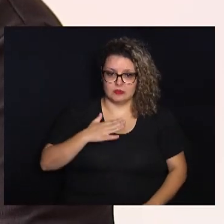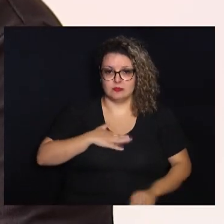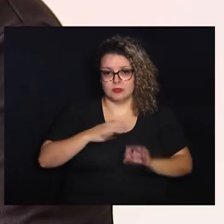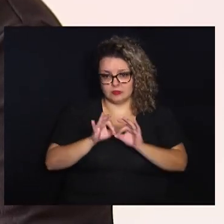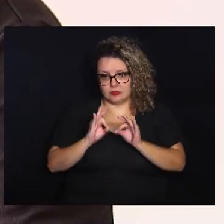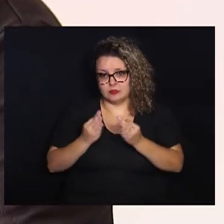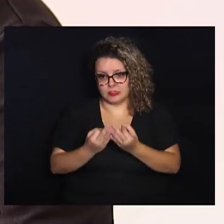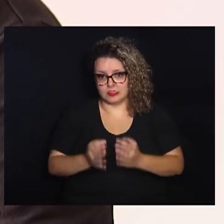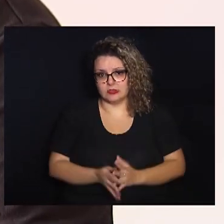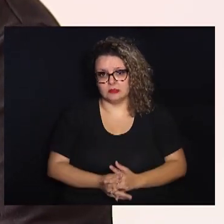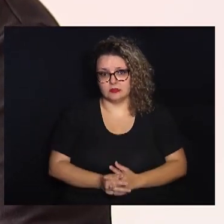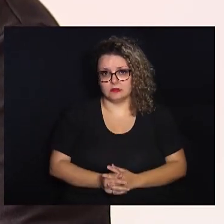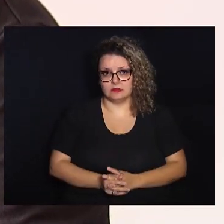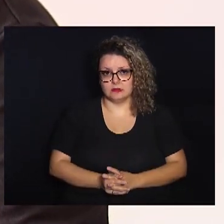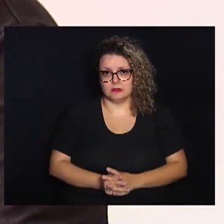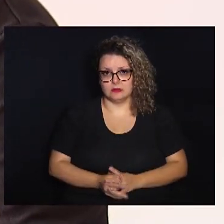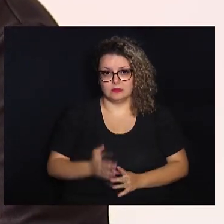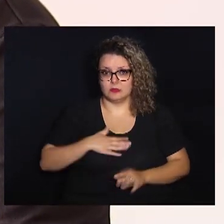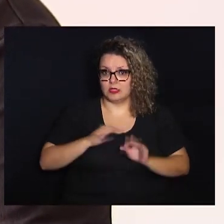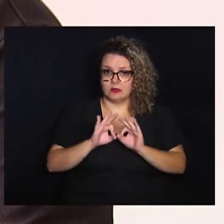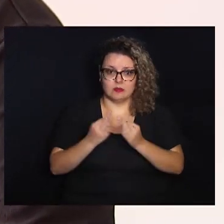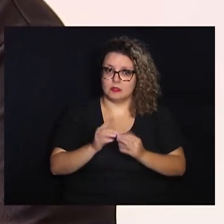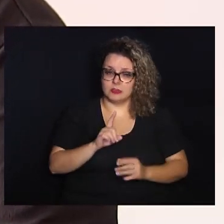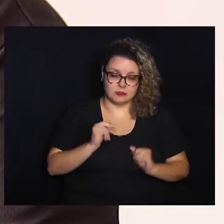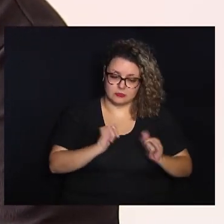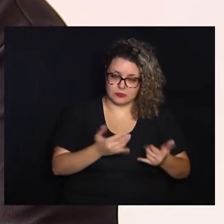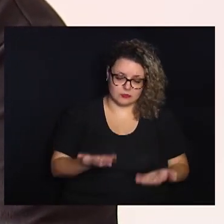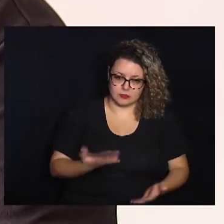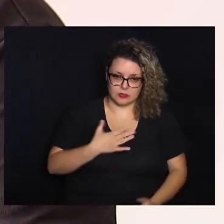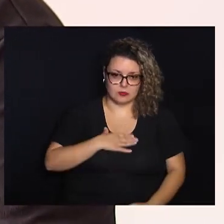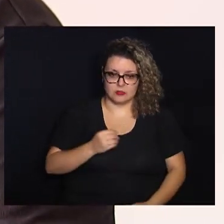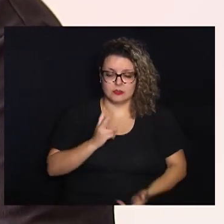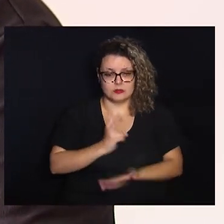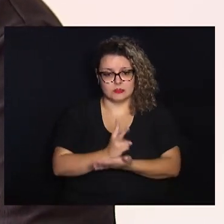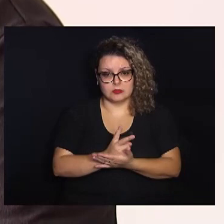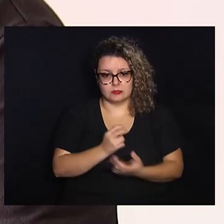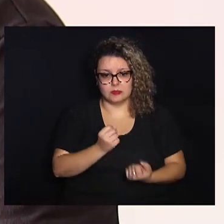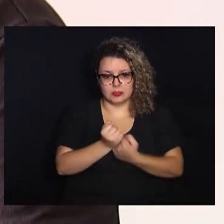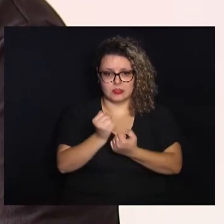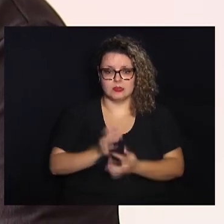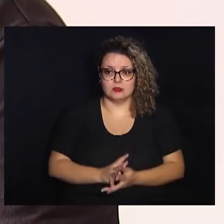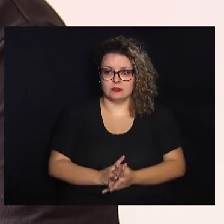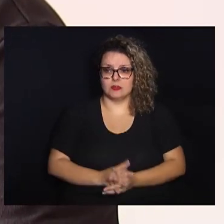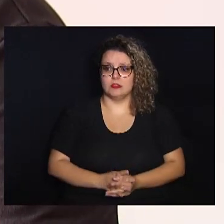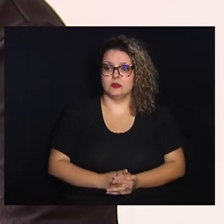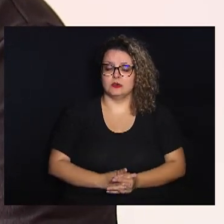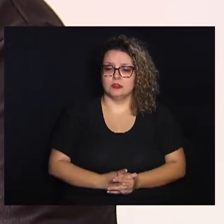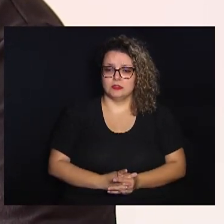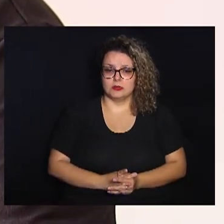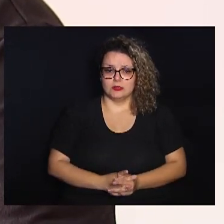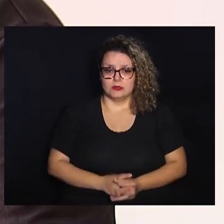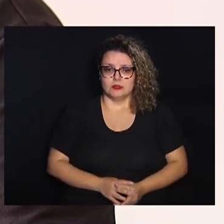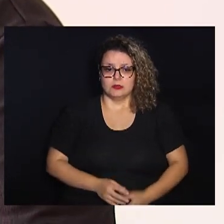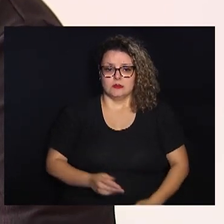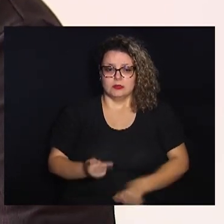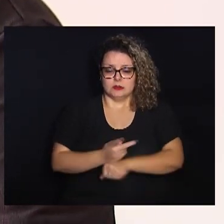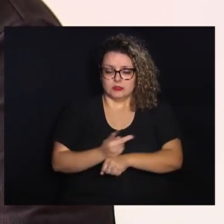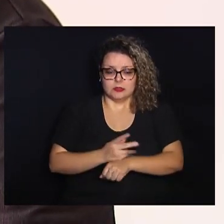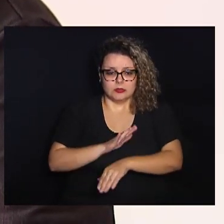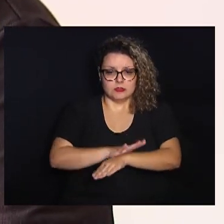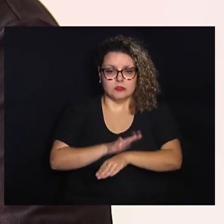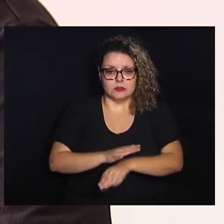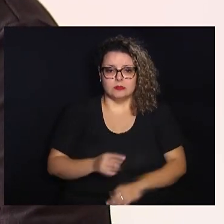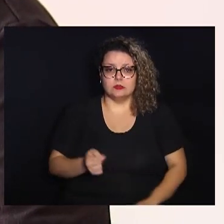Minha família não tinha desistido de mim, né? Meu filho sempre me apoiou, procurar o AA, procurar ajuda, né? Mas eu estava